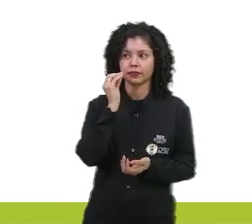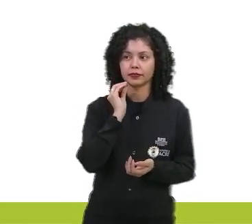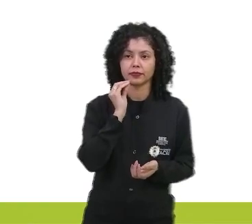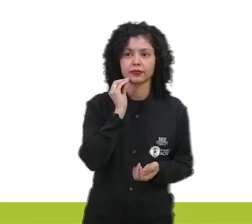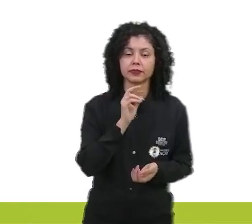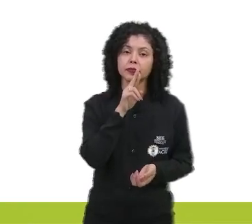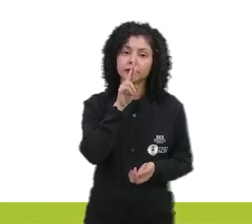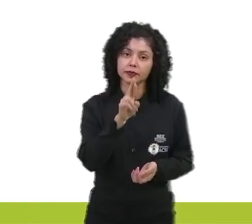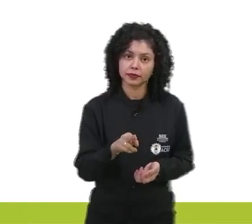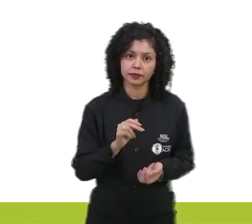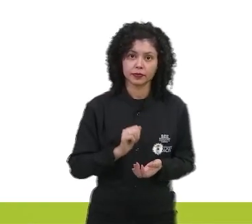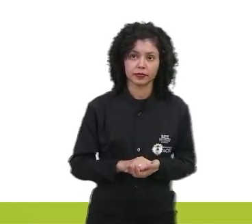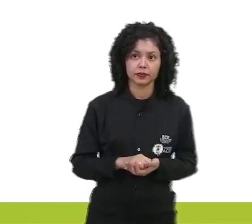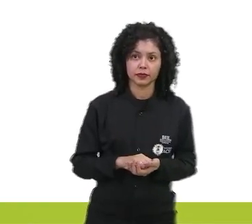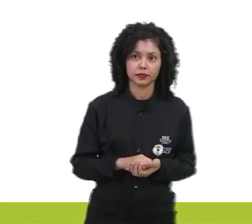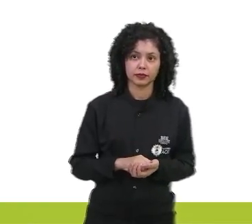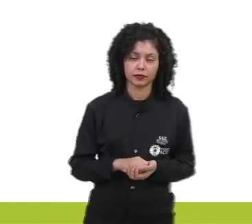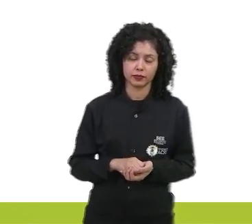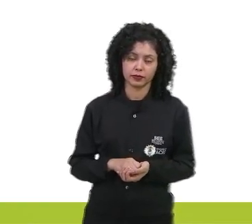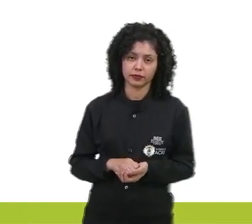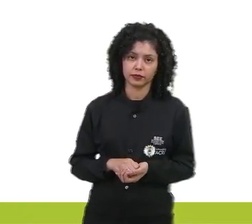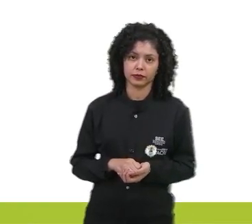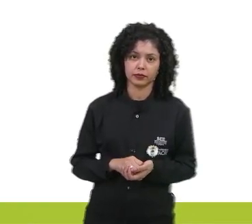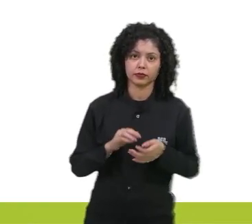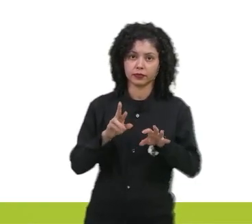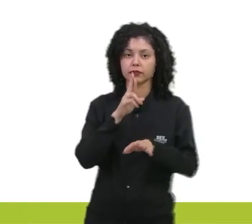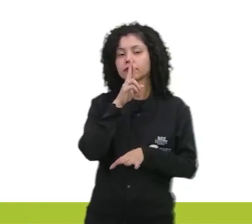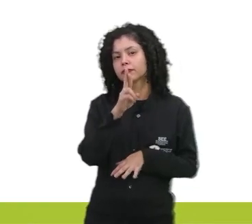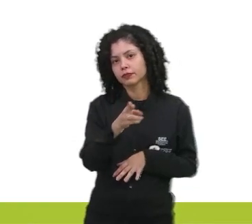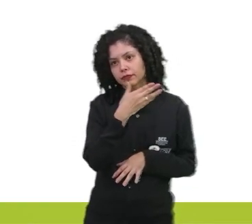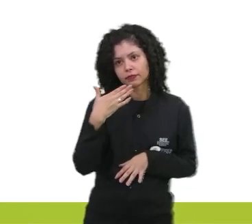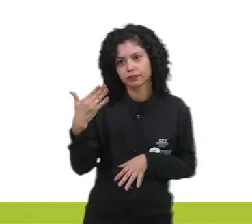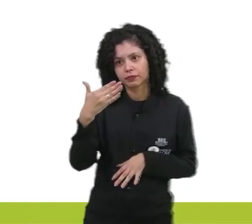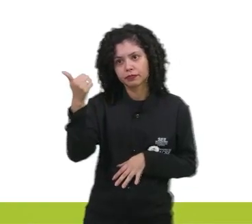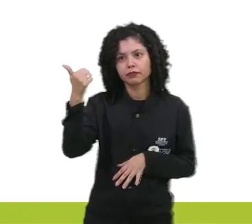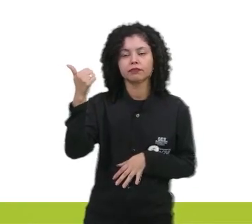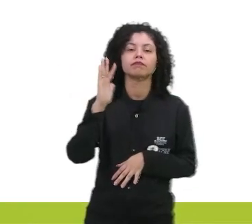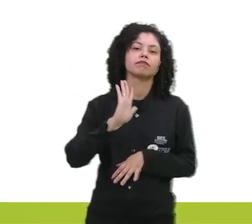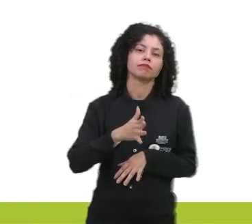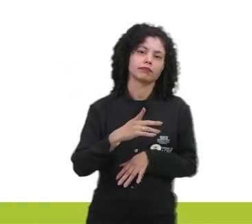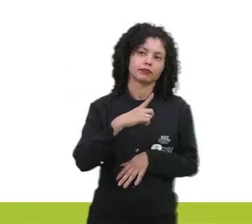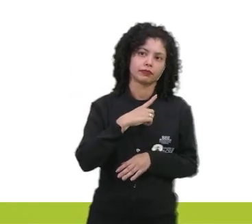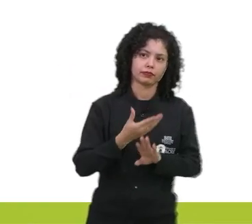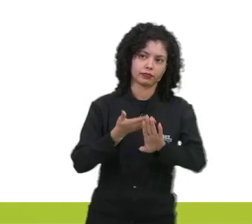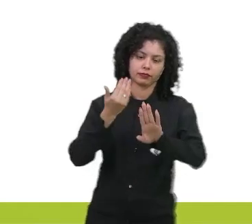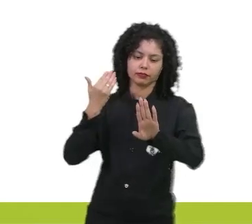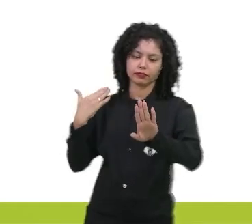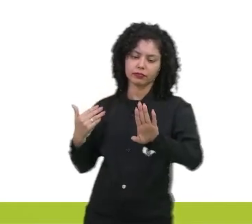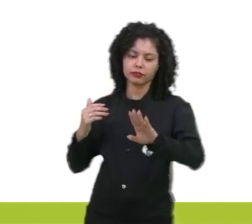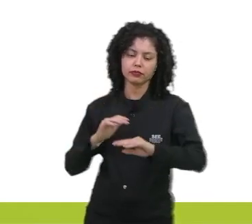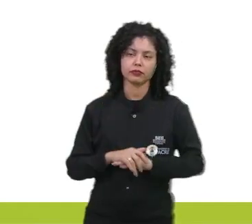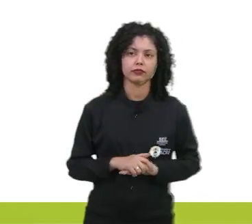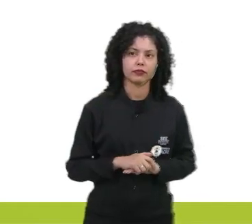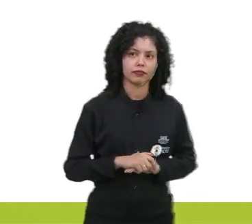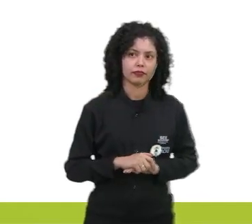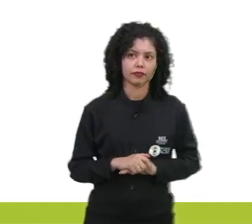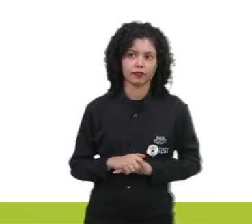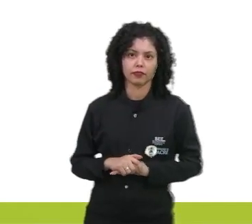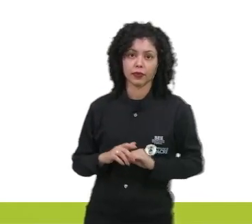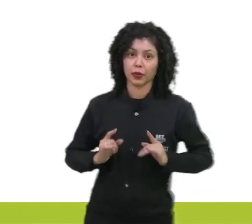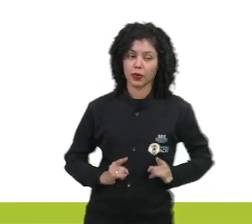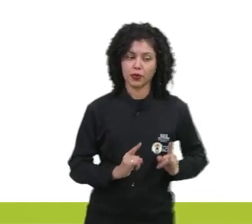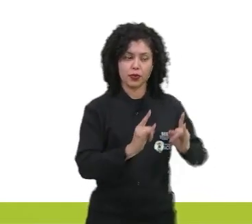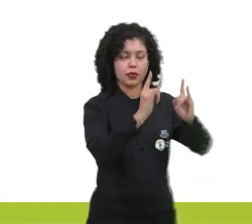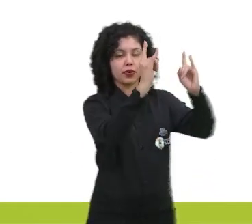esse resultado. Isso daí foi assim um resultado brilhante, que é da janela do prédio